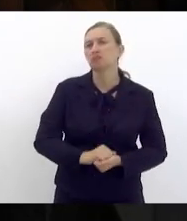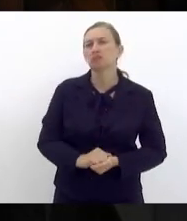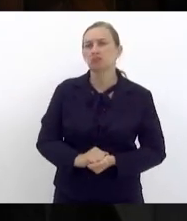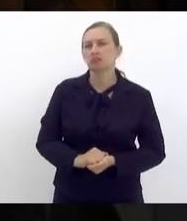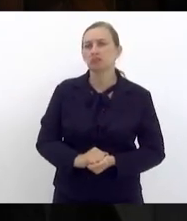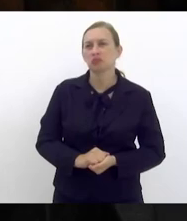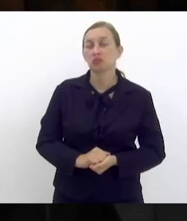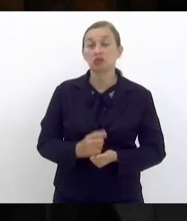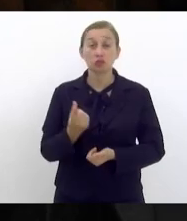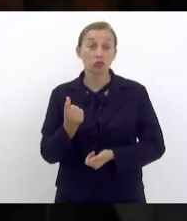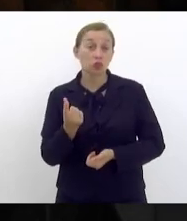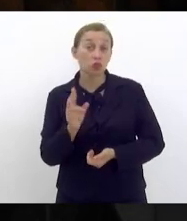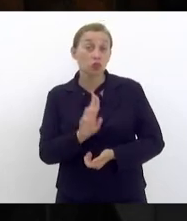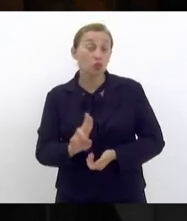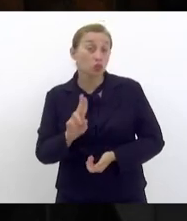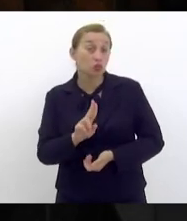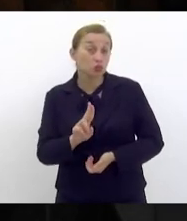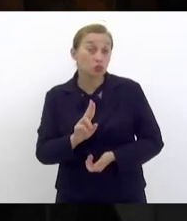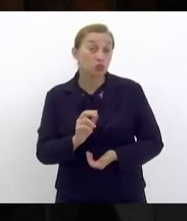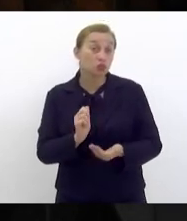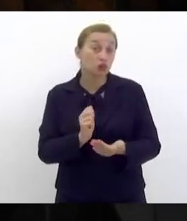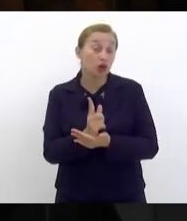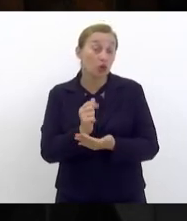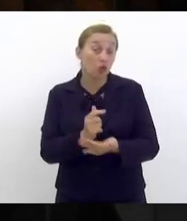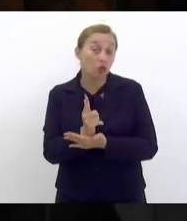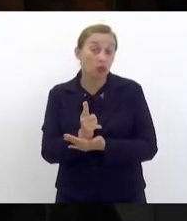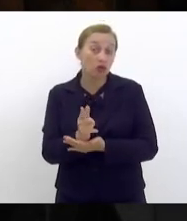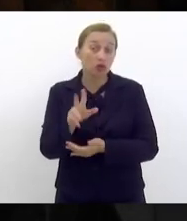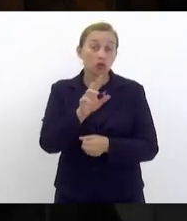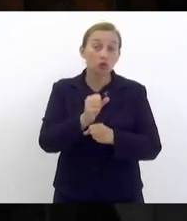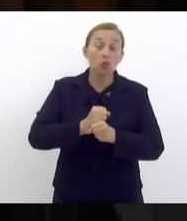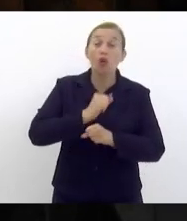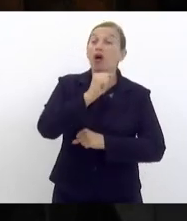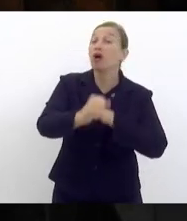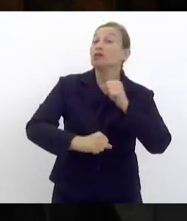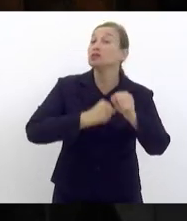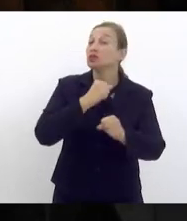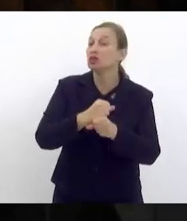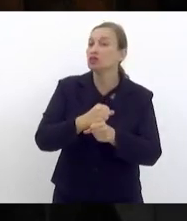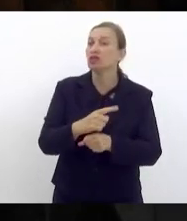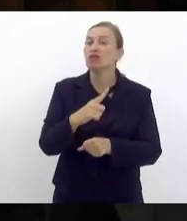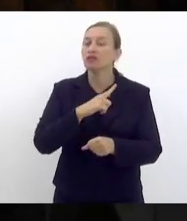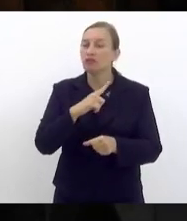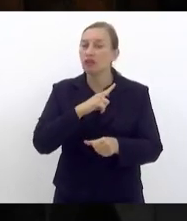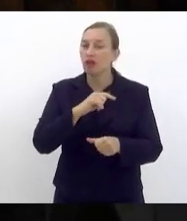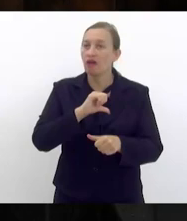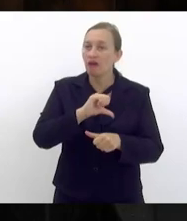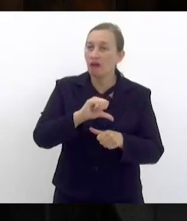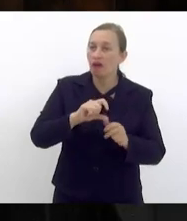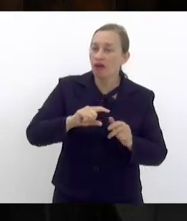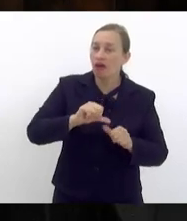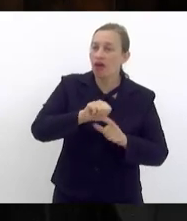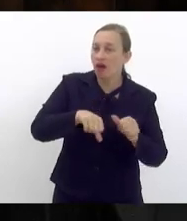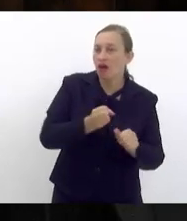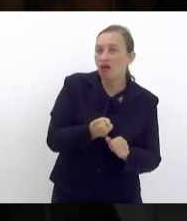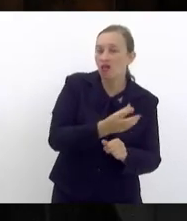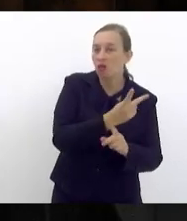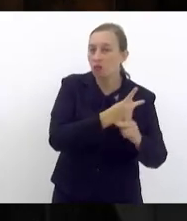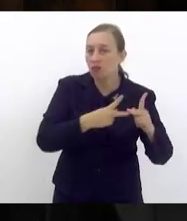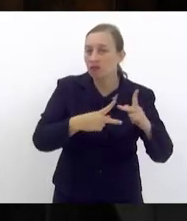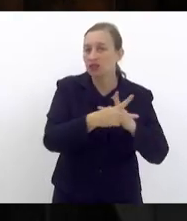sobre o consumo, para somente no ano que vem ter a reforma